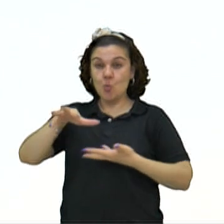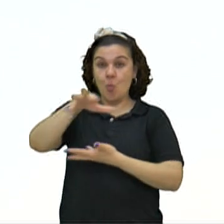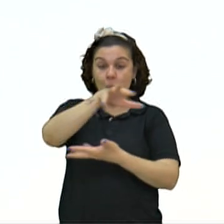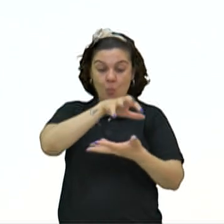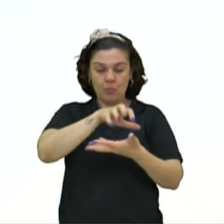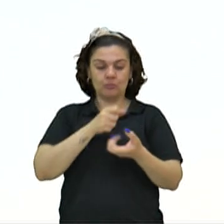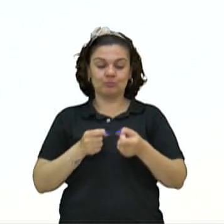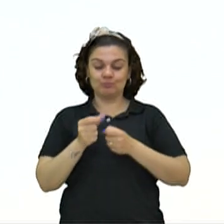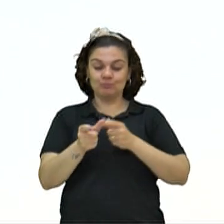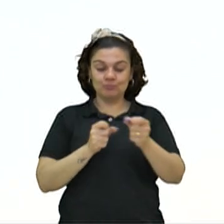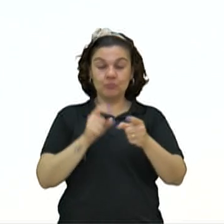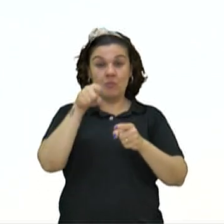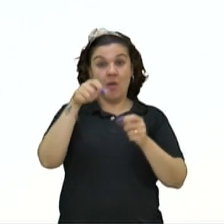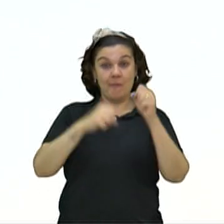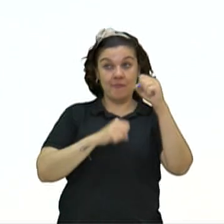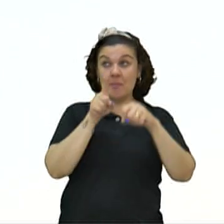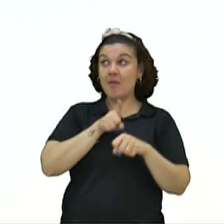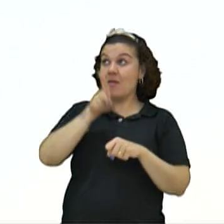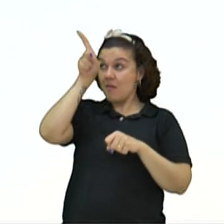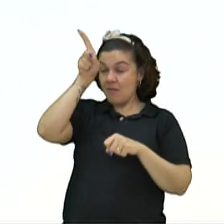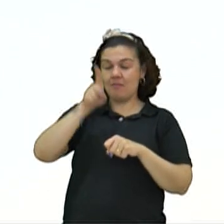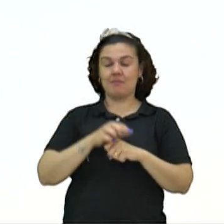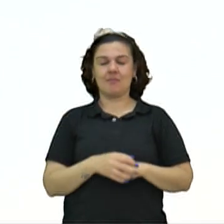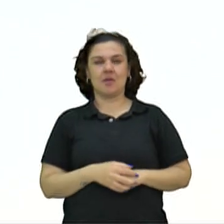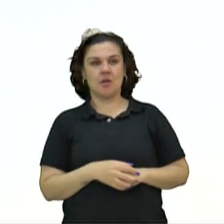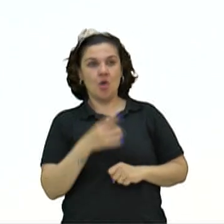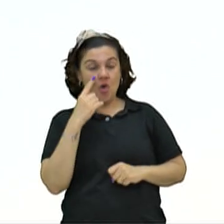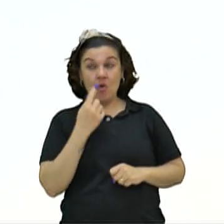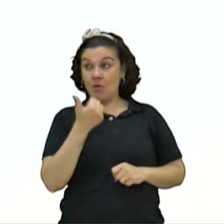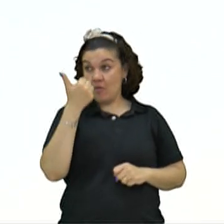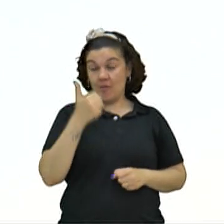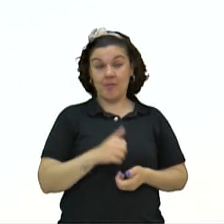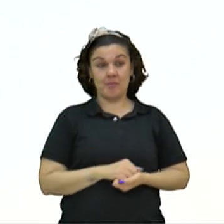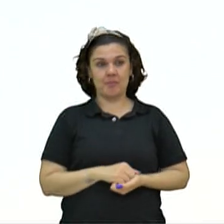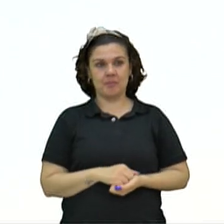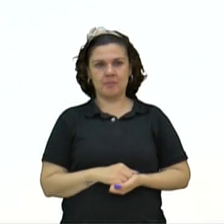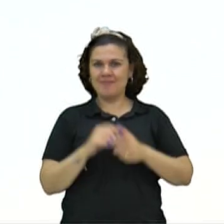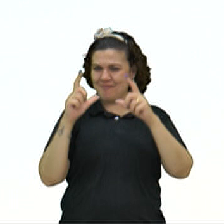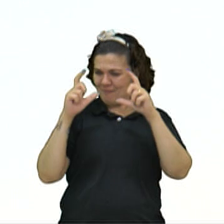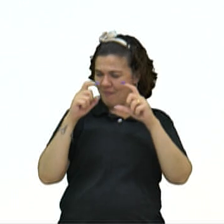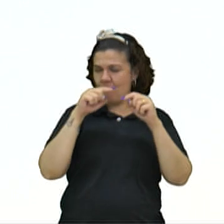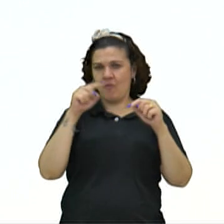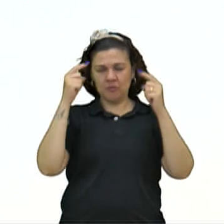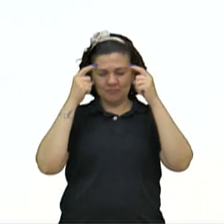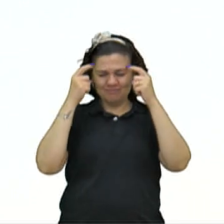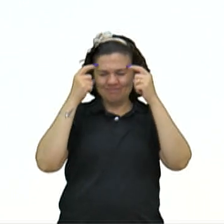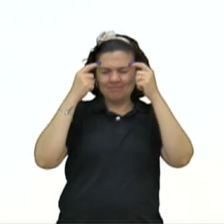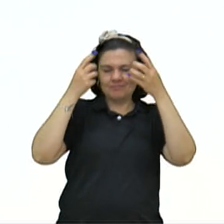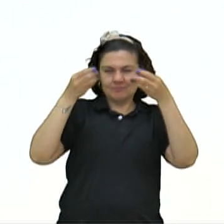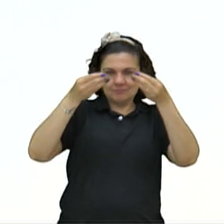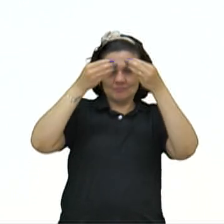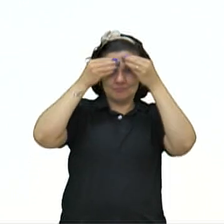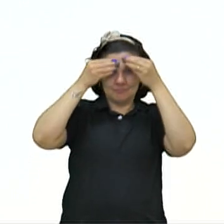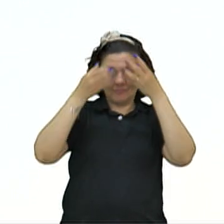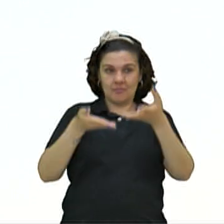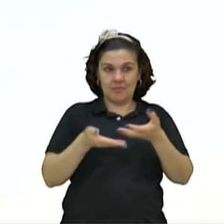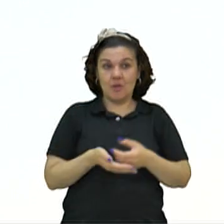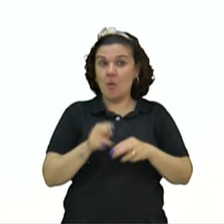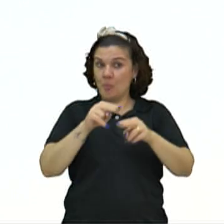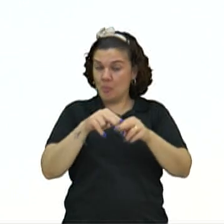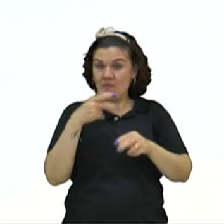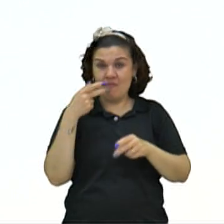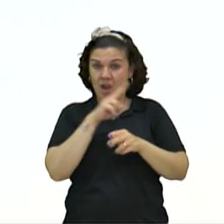consome. Consegue imaginar? Olha para esse gráfico. Tira uma fotografia mental. Por isso que ela é a locomotiva do